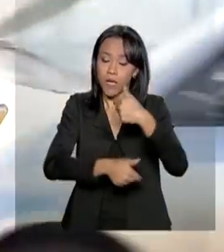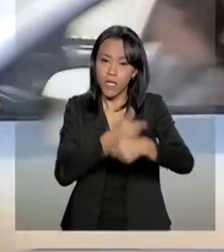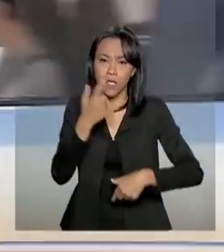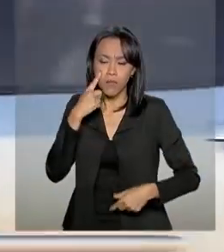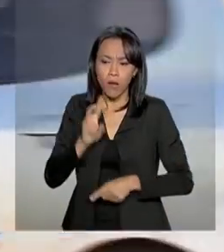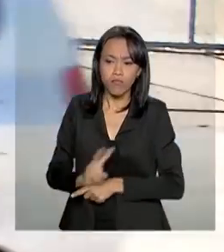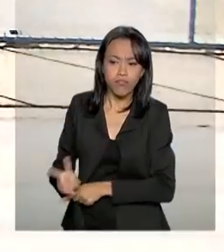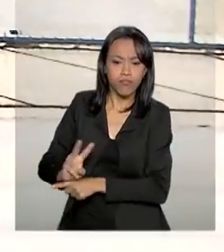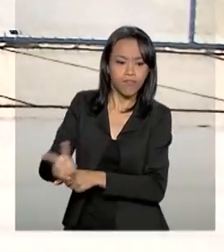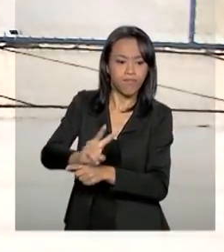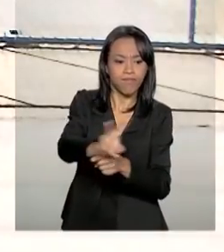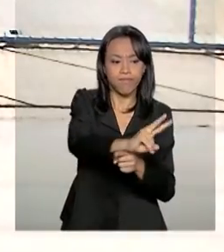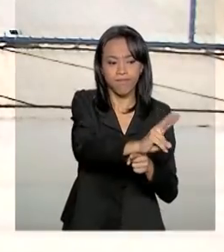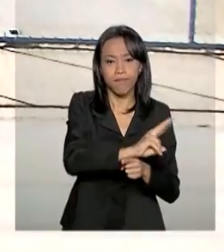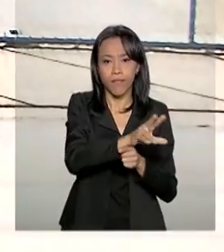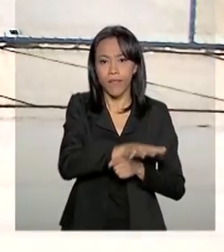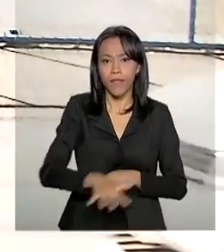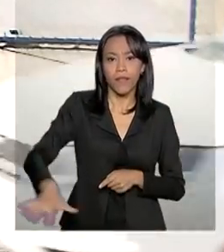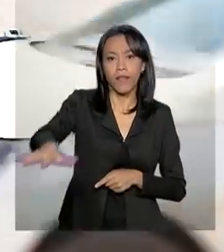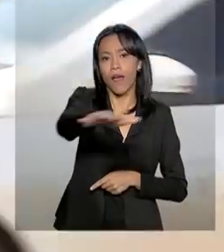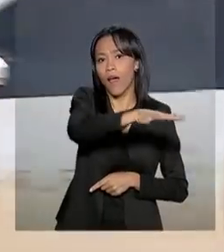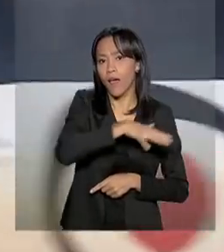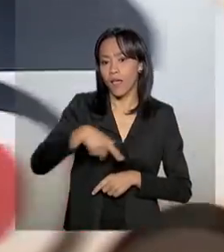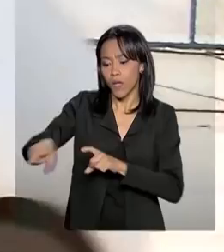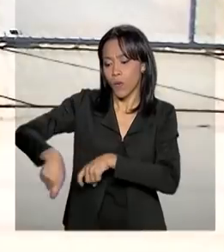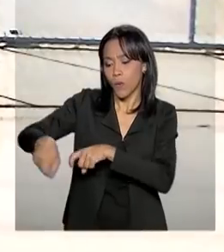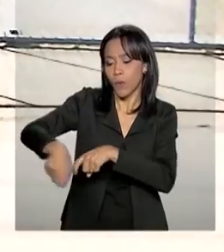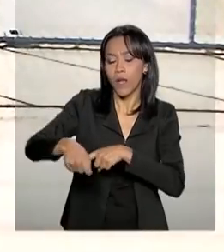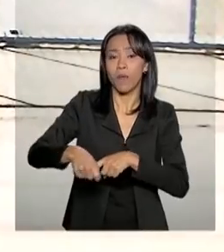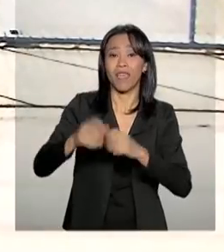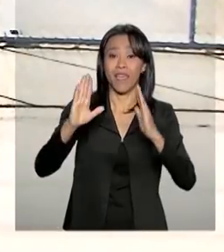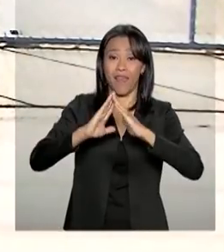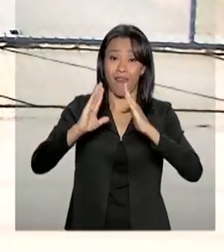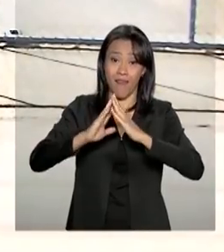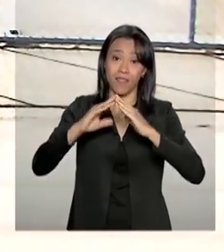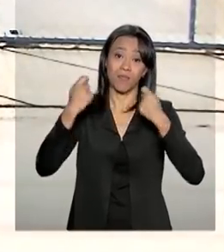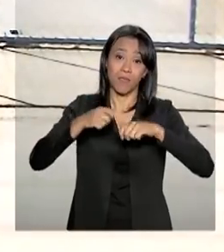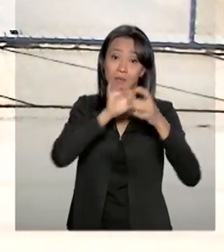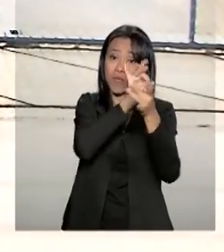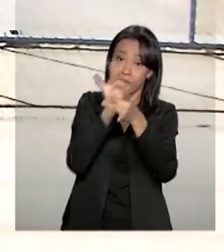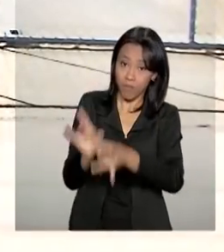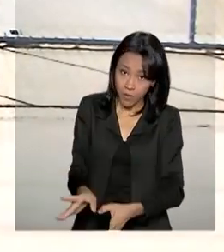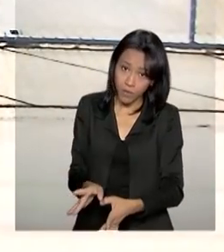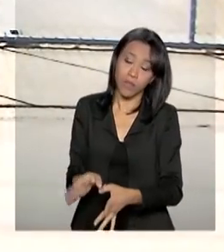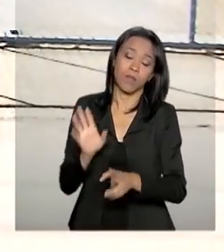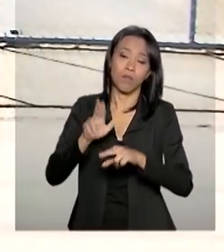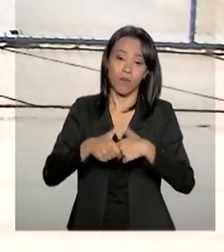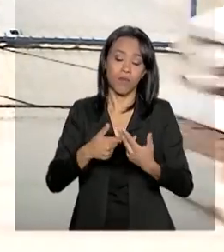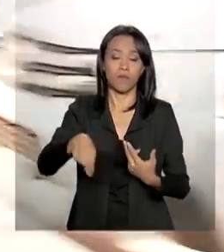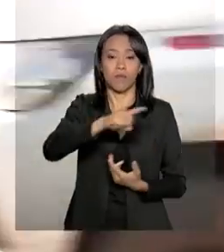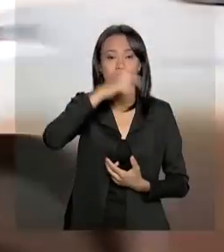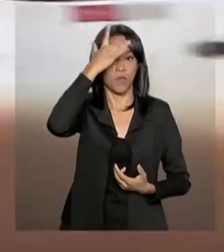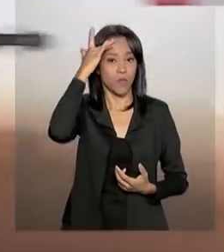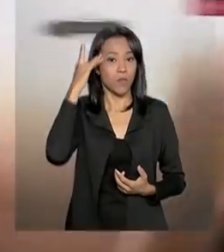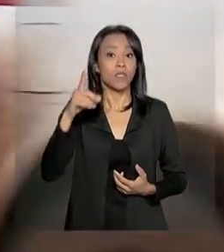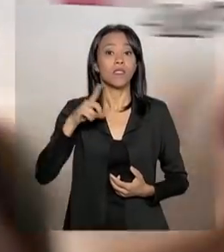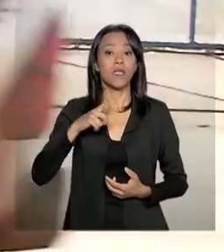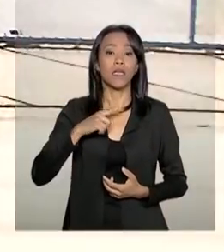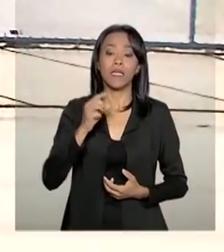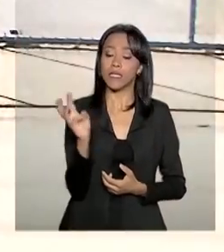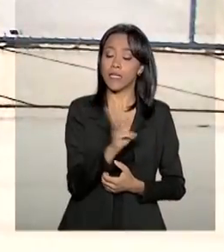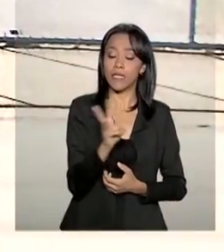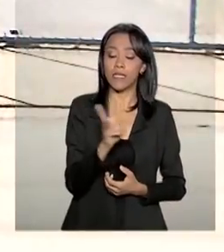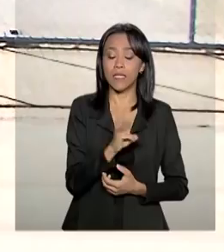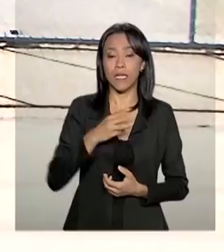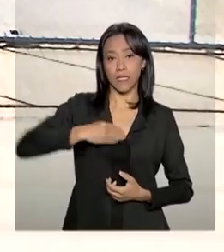patrulhamento principalmente na área rural, onde casas tiveram de ser abandonadas pelos moradores. Há também 33 militares da